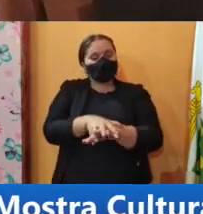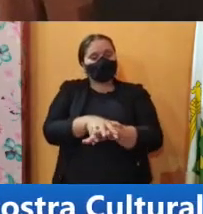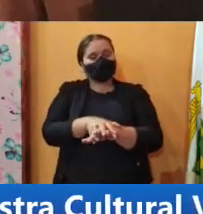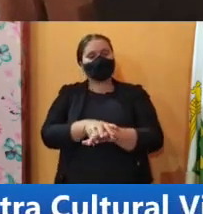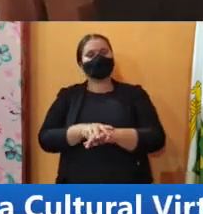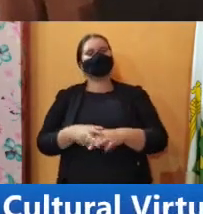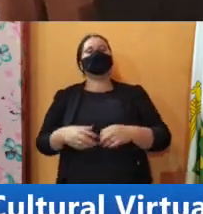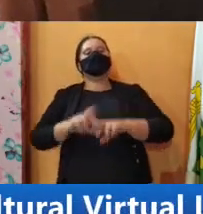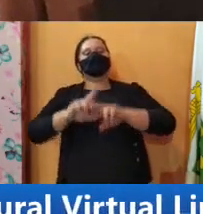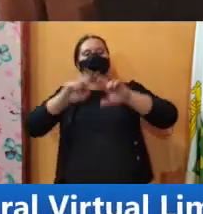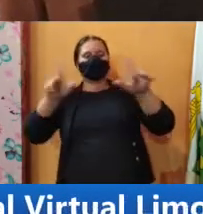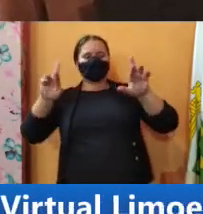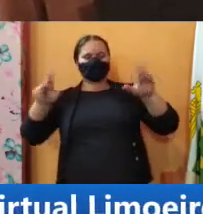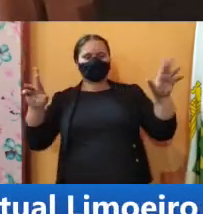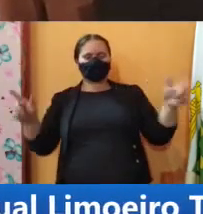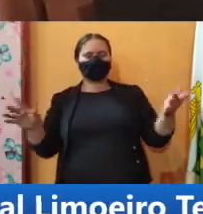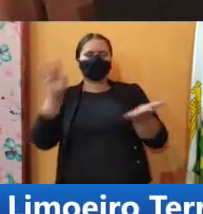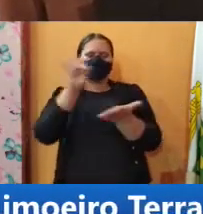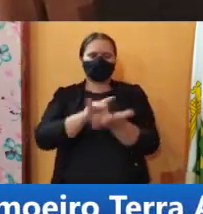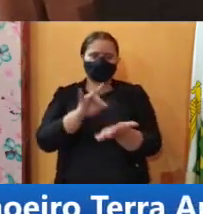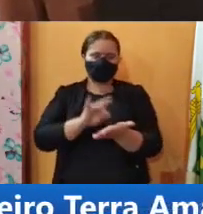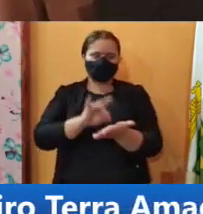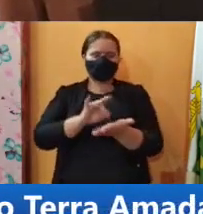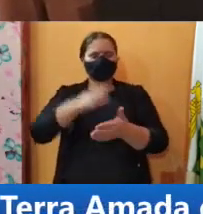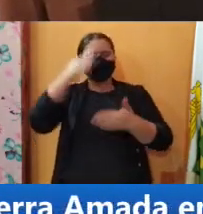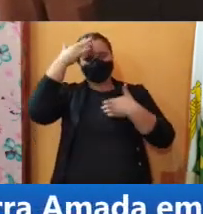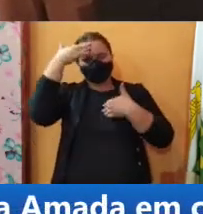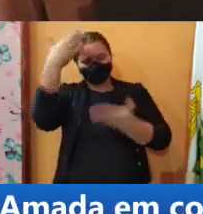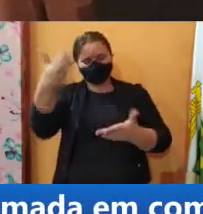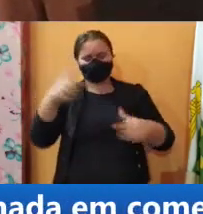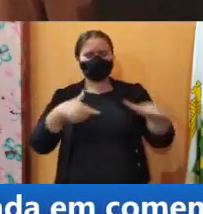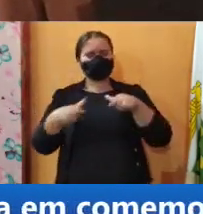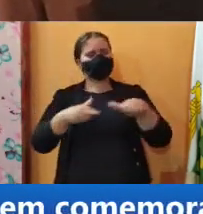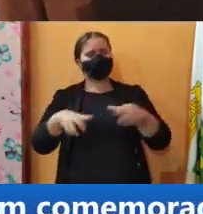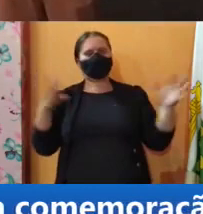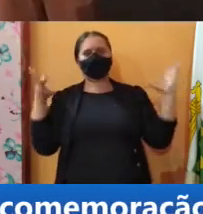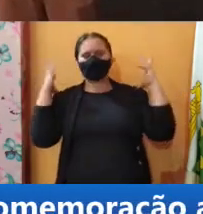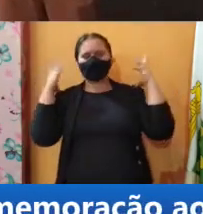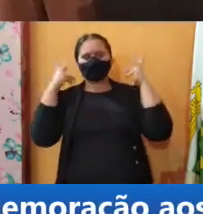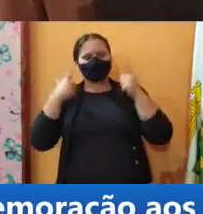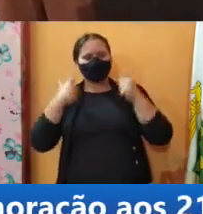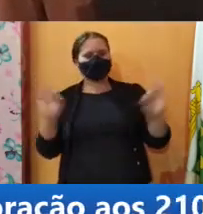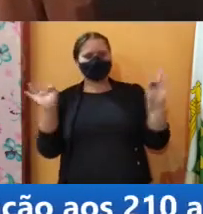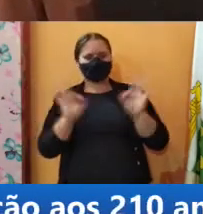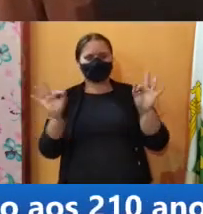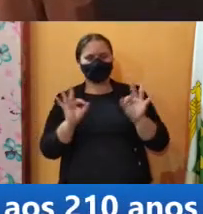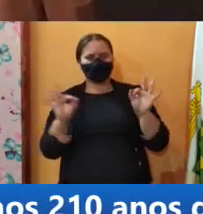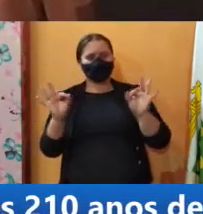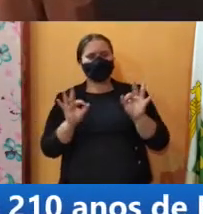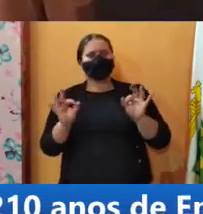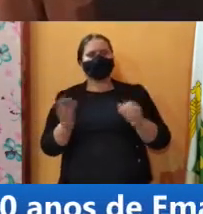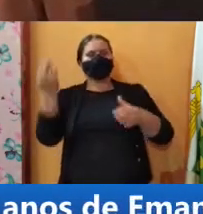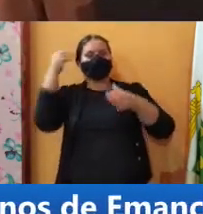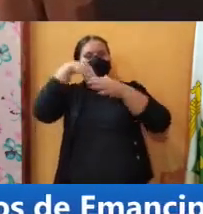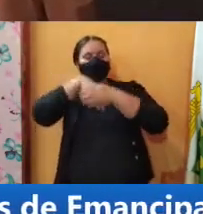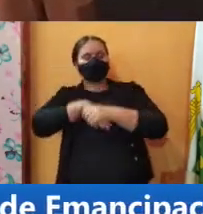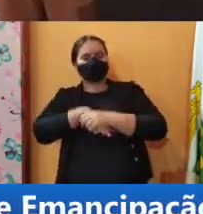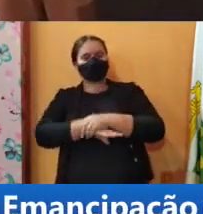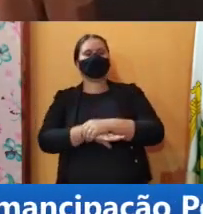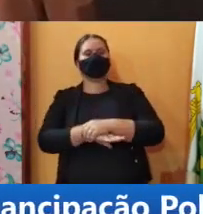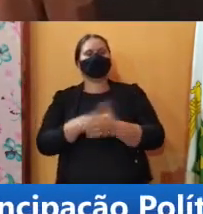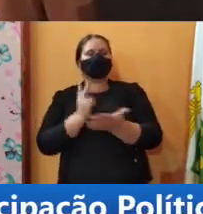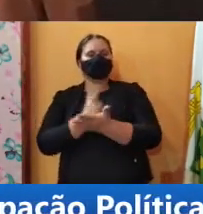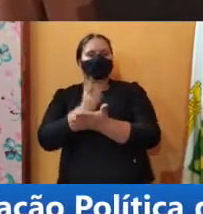muito obrigada, Cadu, de verdade. Vocês fizeram um trabalho maravilhoso e que agora está eternizado. Era muito importante para